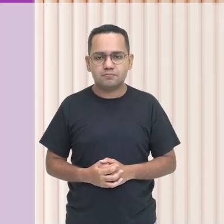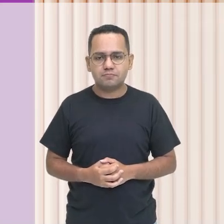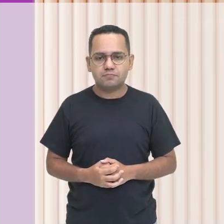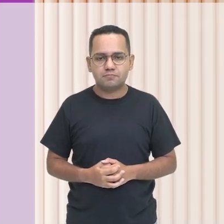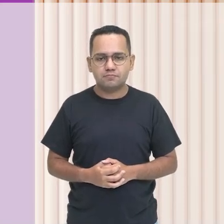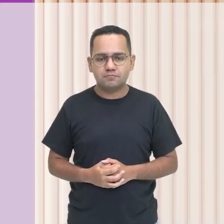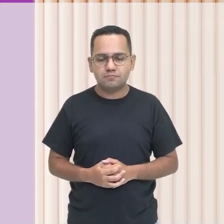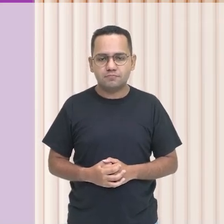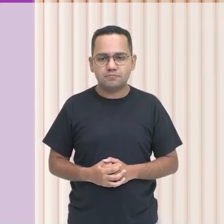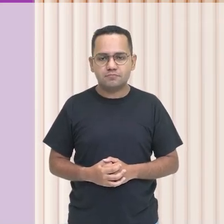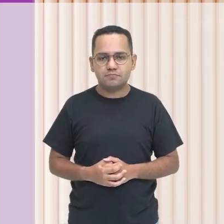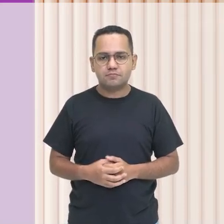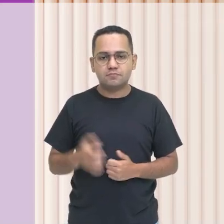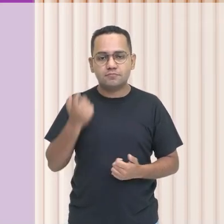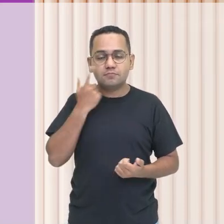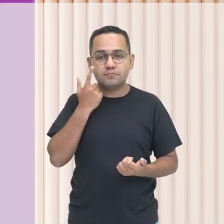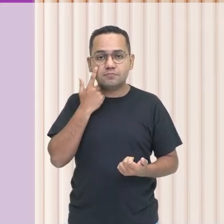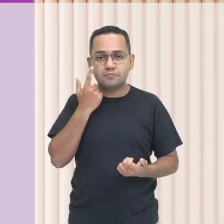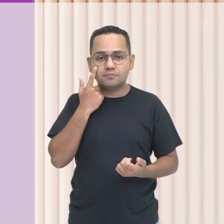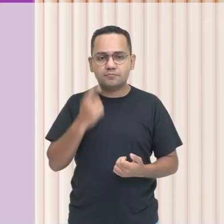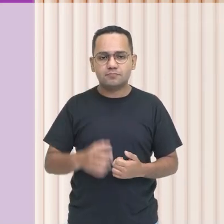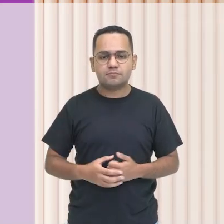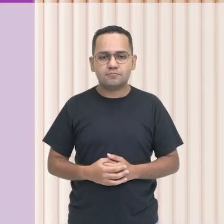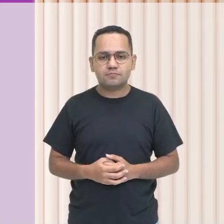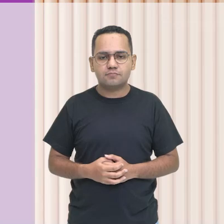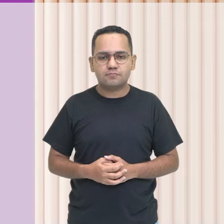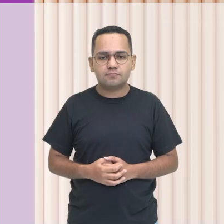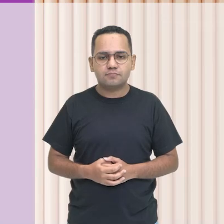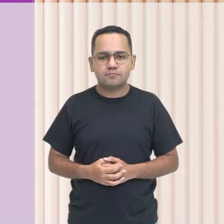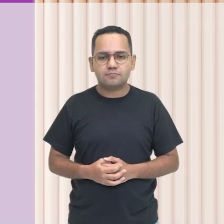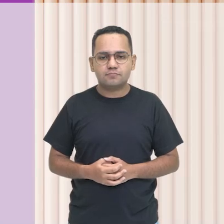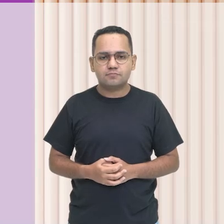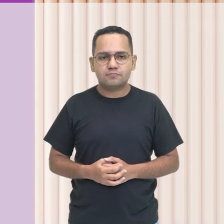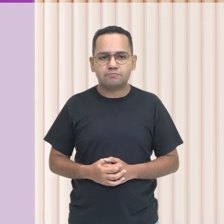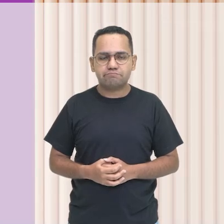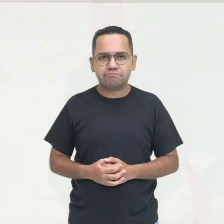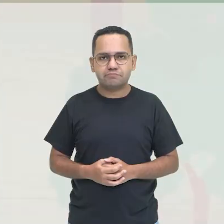trazer uma questão para você, uma questão contextualizada. Veja aí, acompanha.